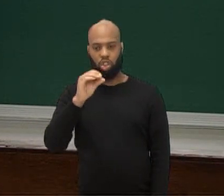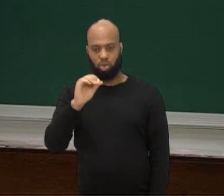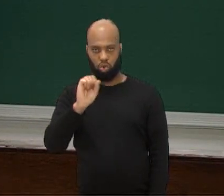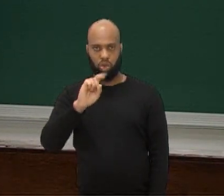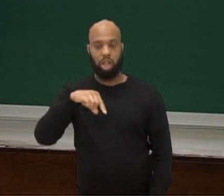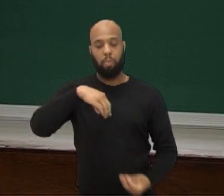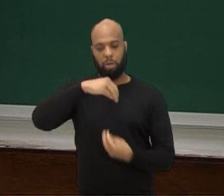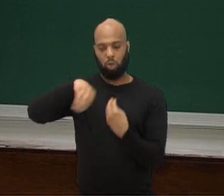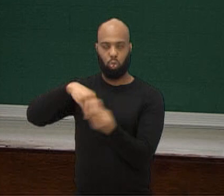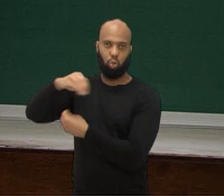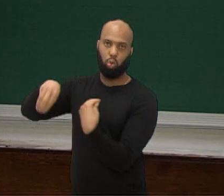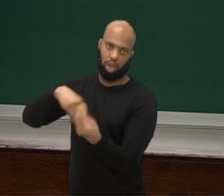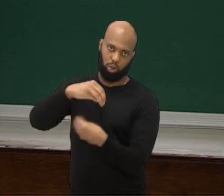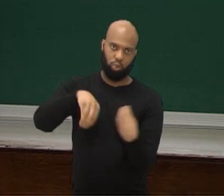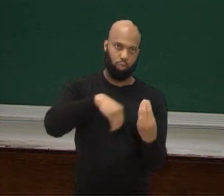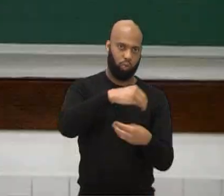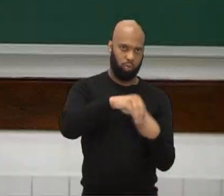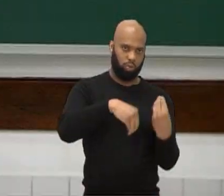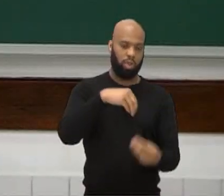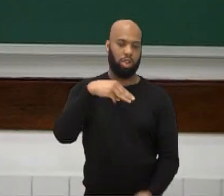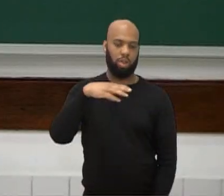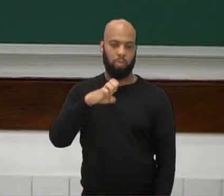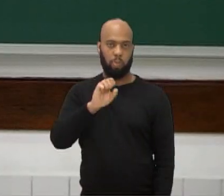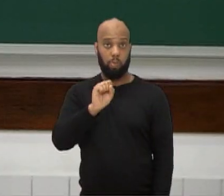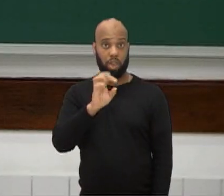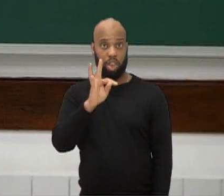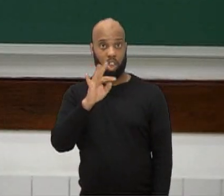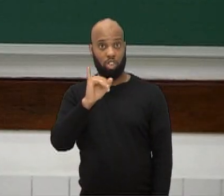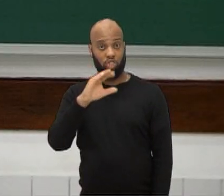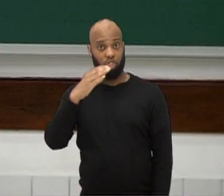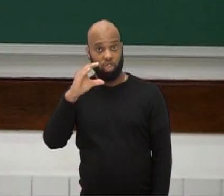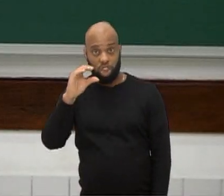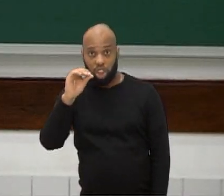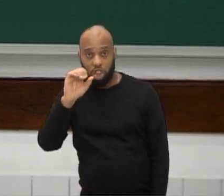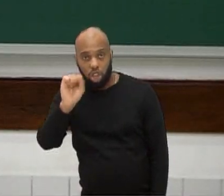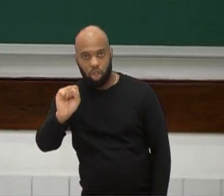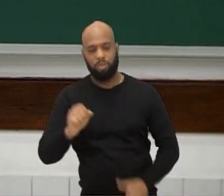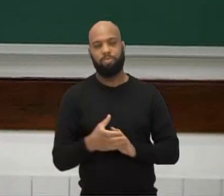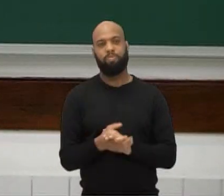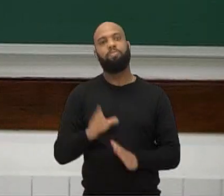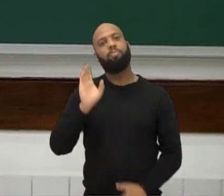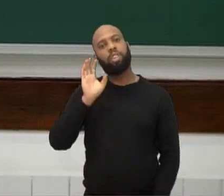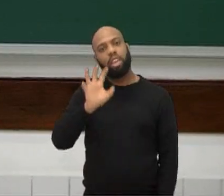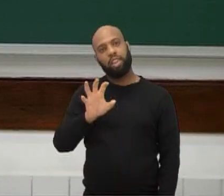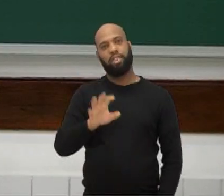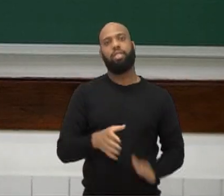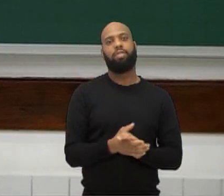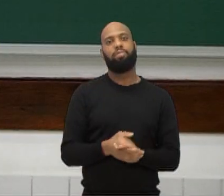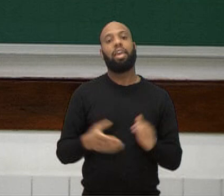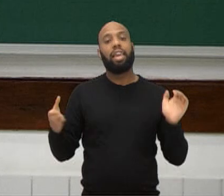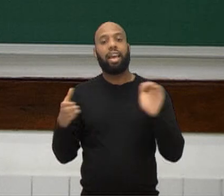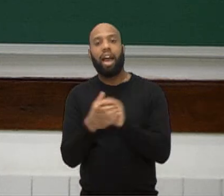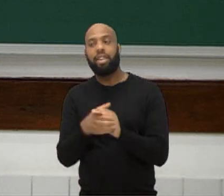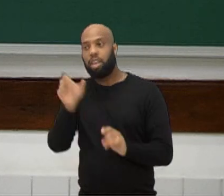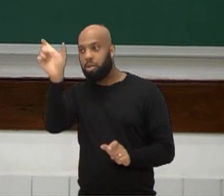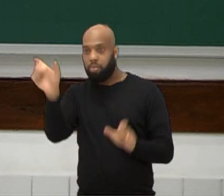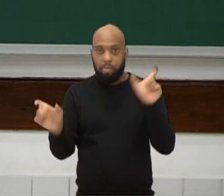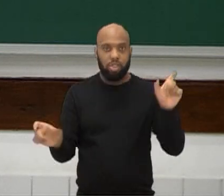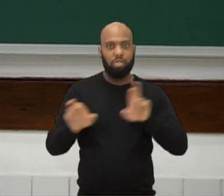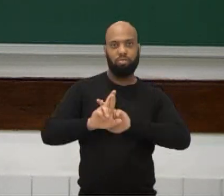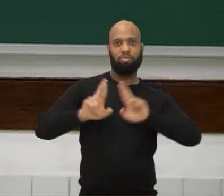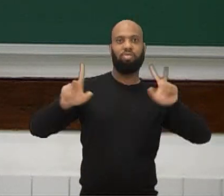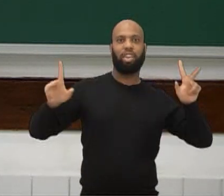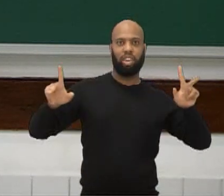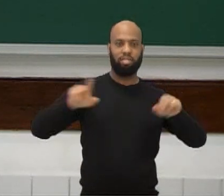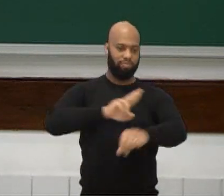se miscigenaram, algo muito comum, algo da história do Brasil, eram chamados de mestiços. Tranquilo? E